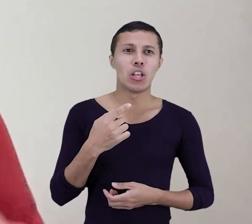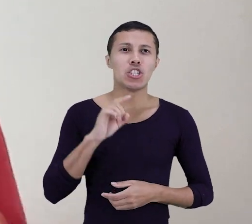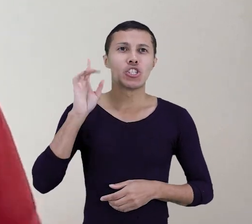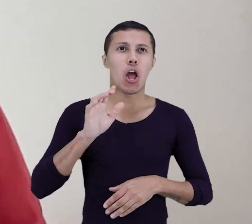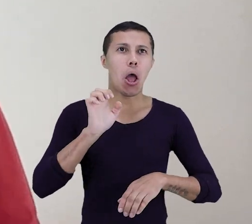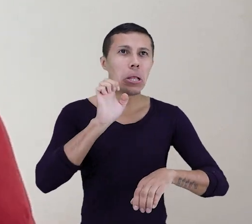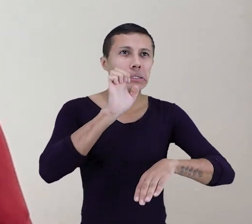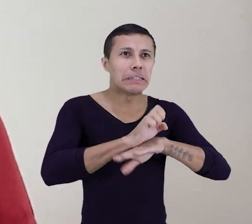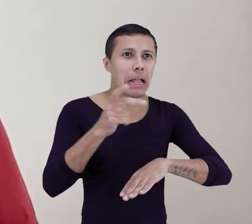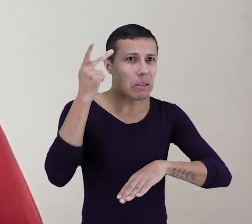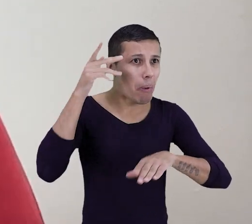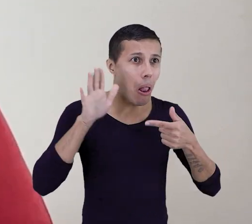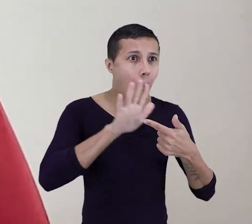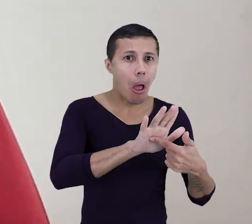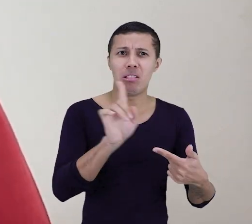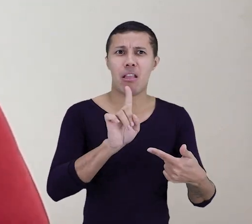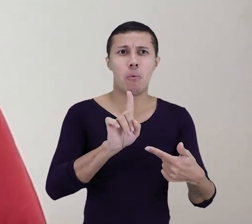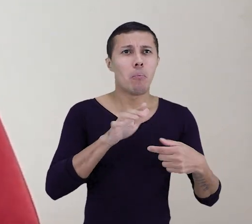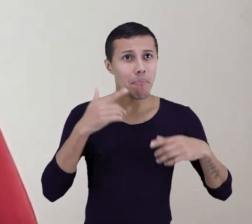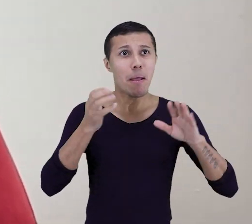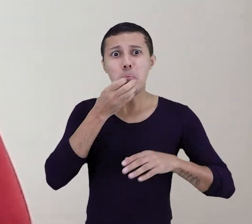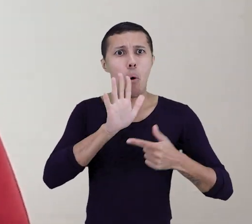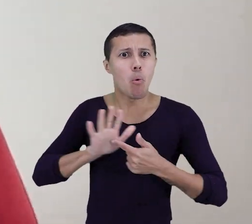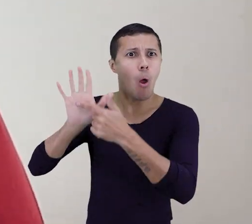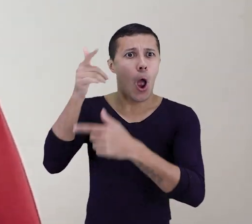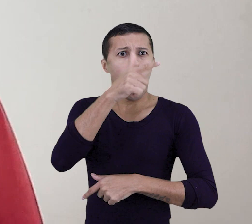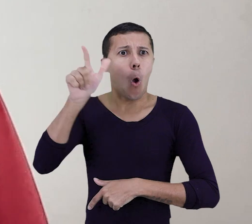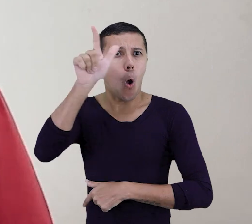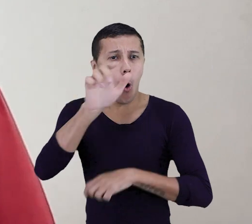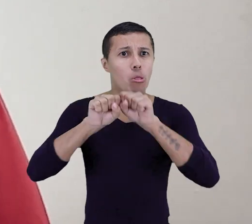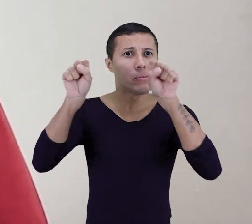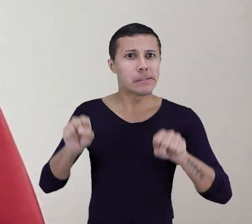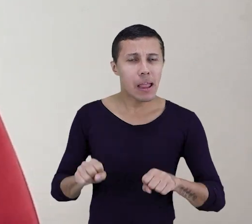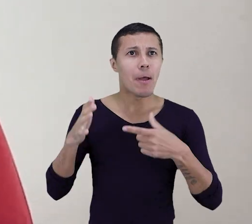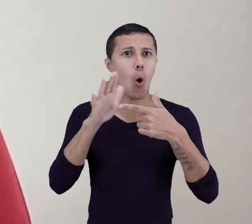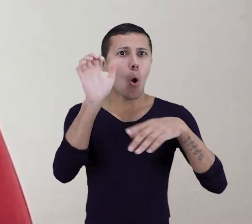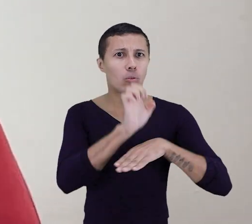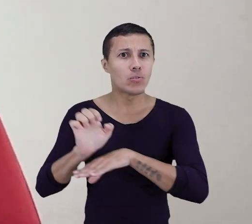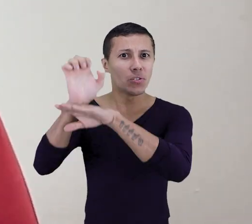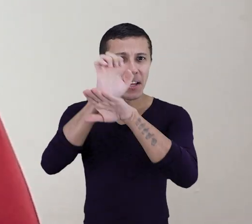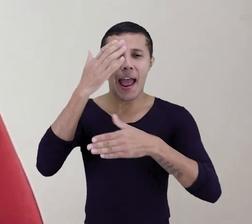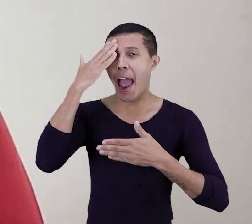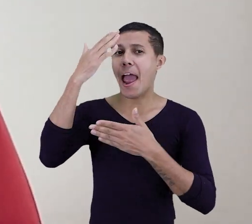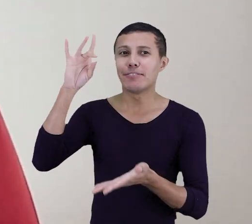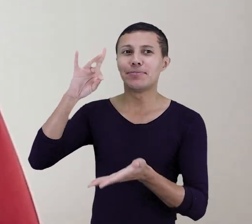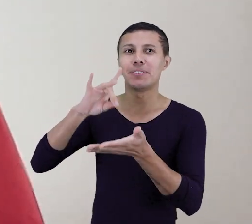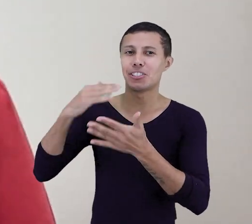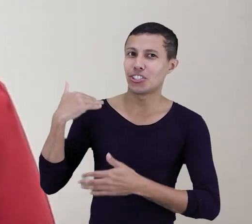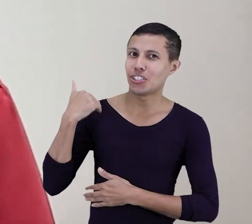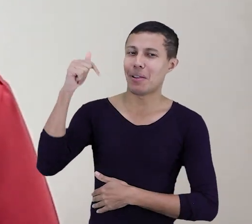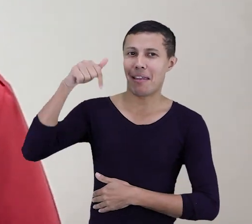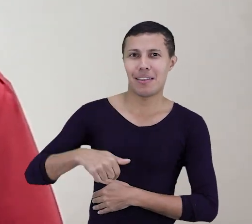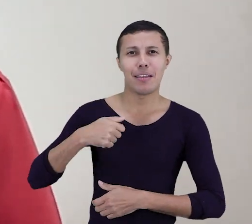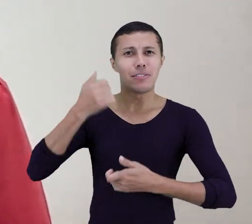do eixo São Paulo e mostrar, né, outras realidades, né, outros ecossistemas. Então, agradeço imensamente o convite.